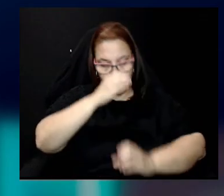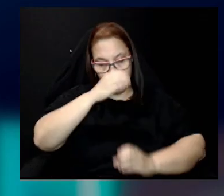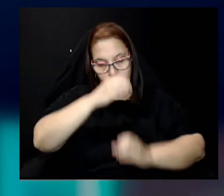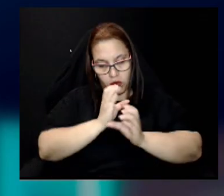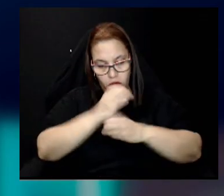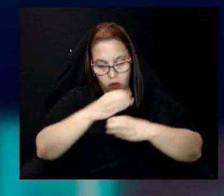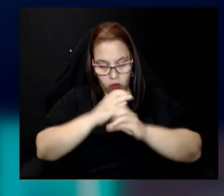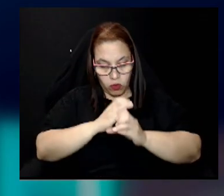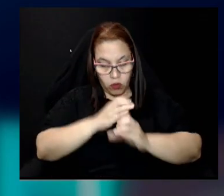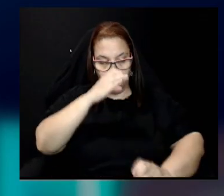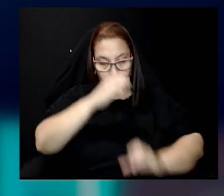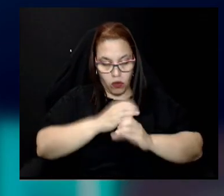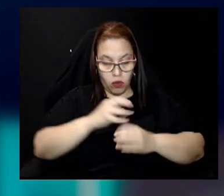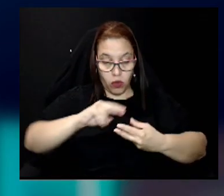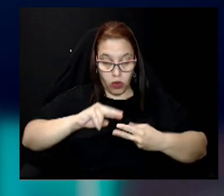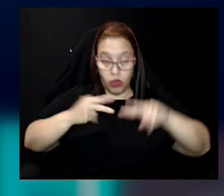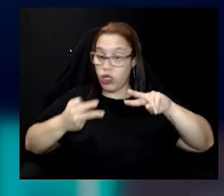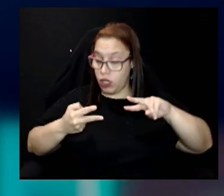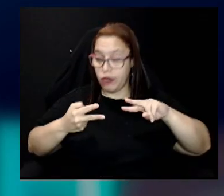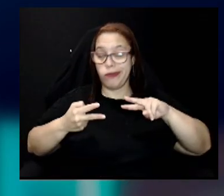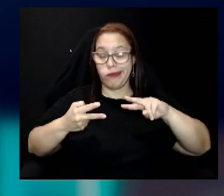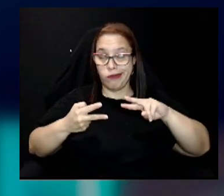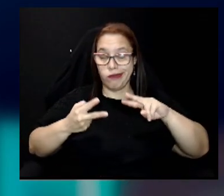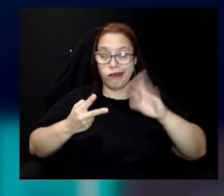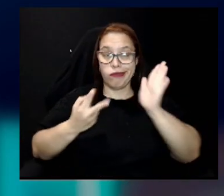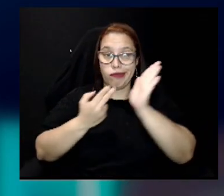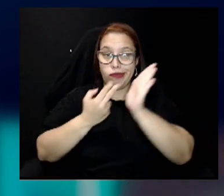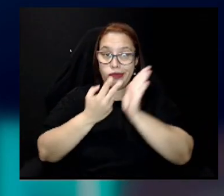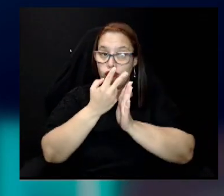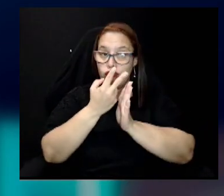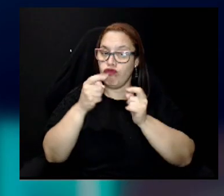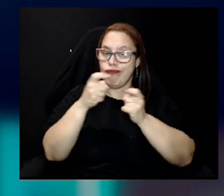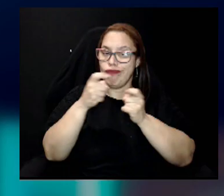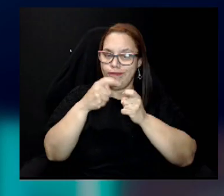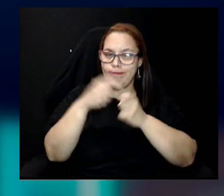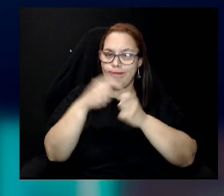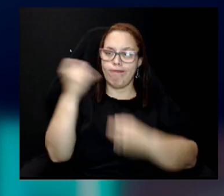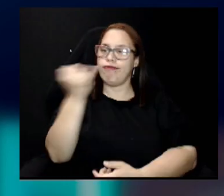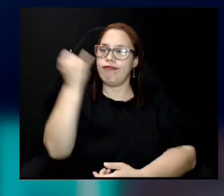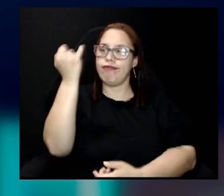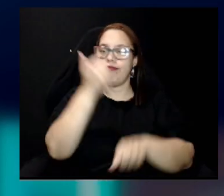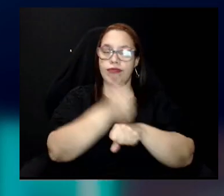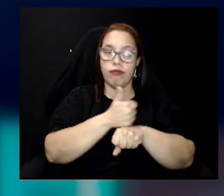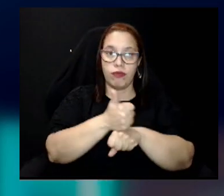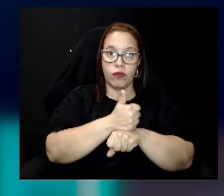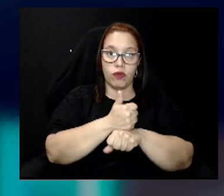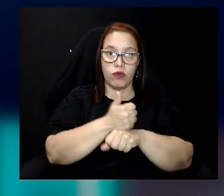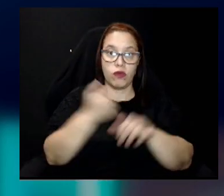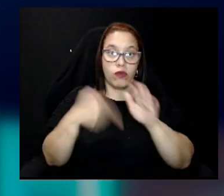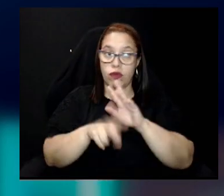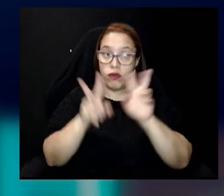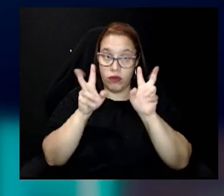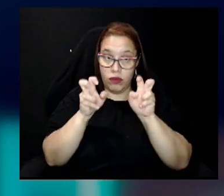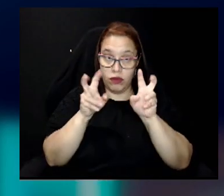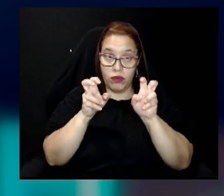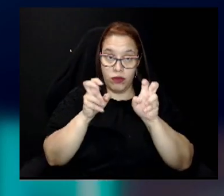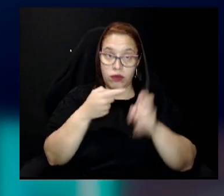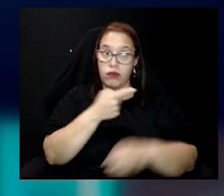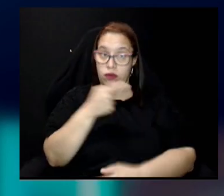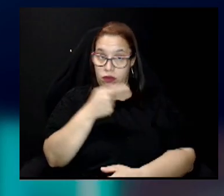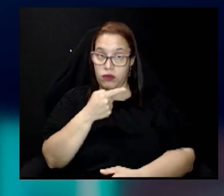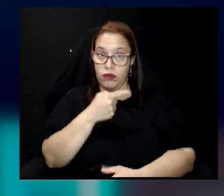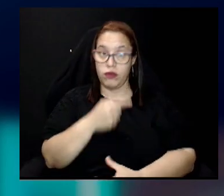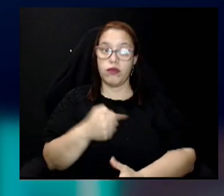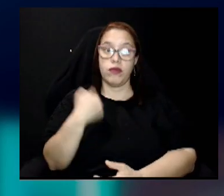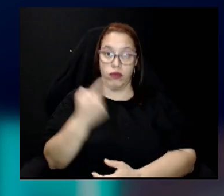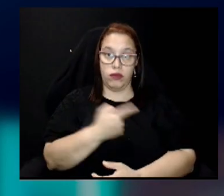características genéticas, e o cirurgião tem um papel muito importante, não vou adentrar muito nesse tema, porque o Torres vai trazer um pouco sobre isso para a gente,